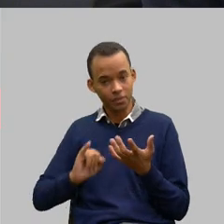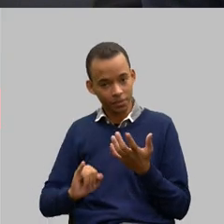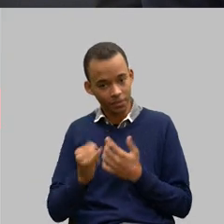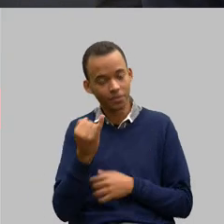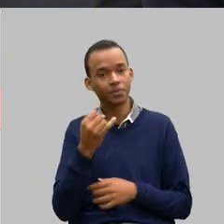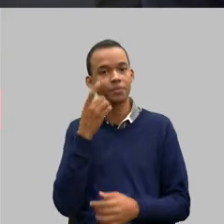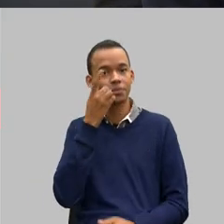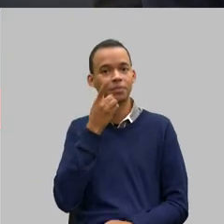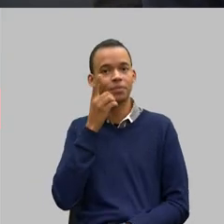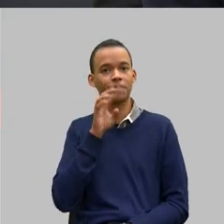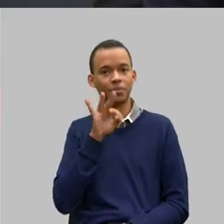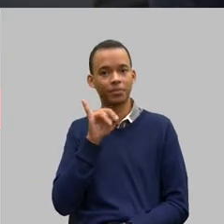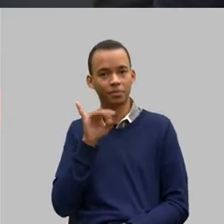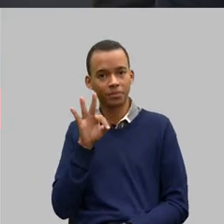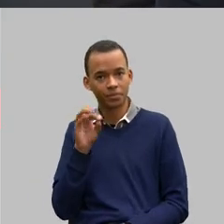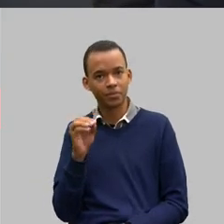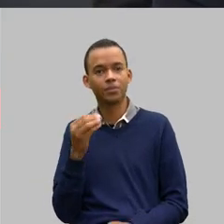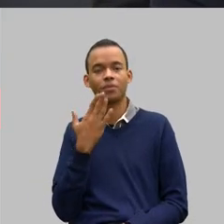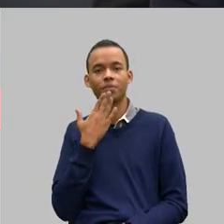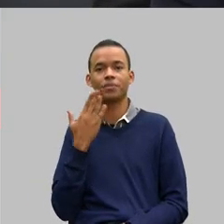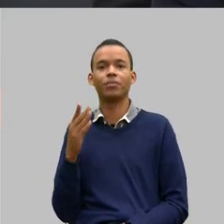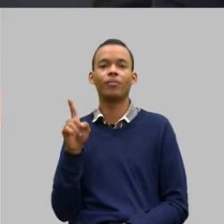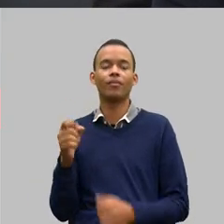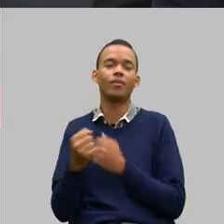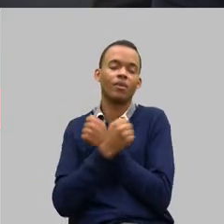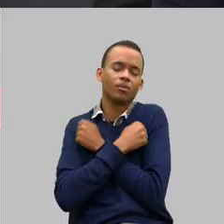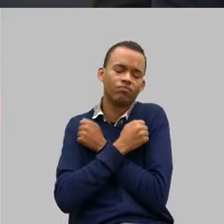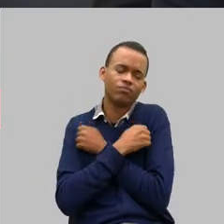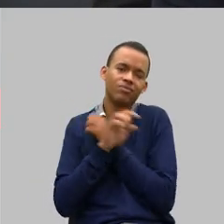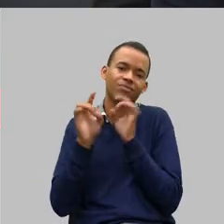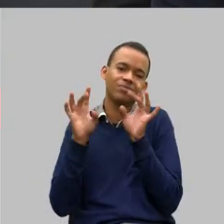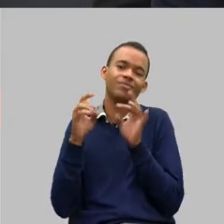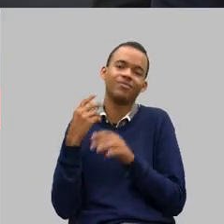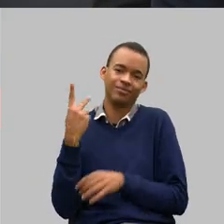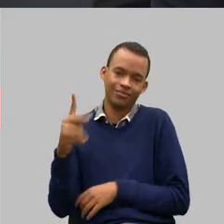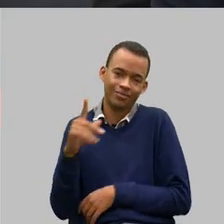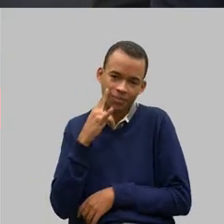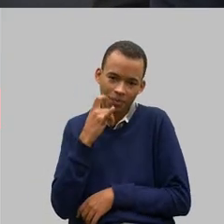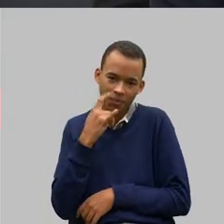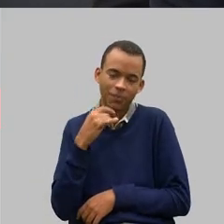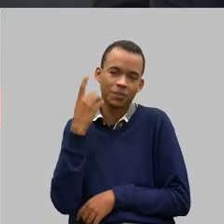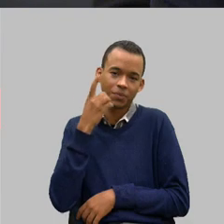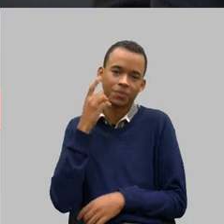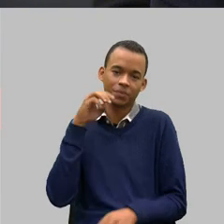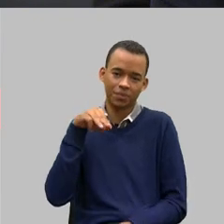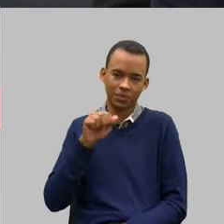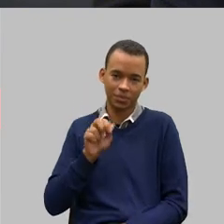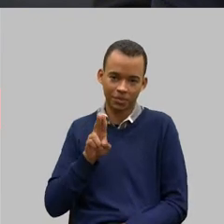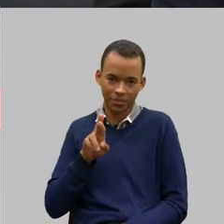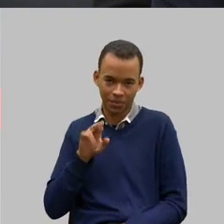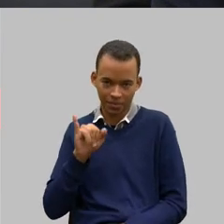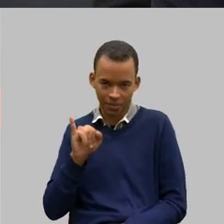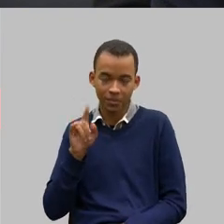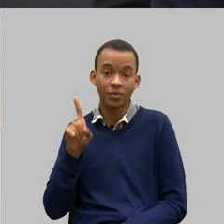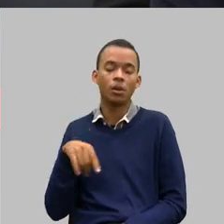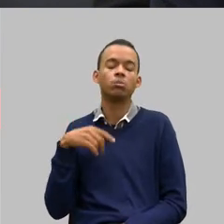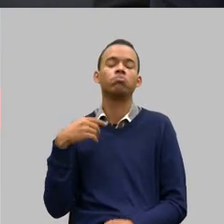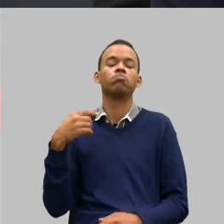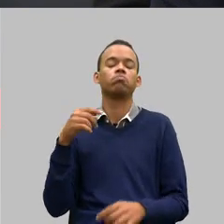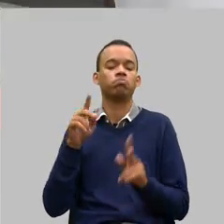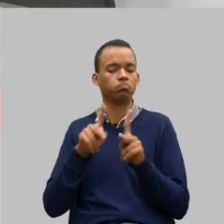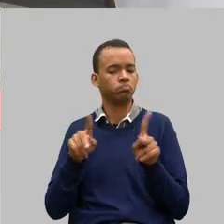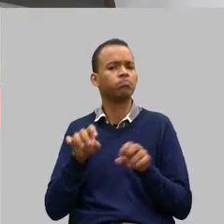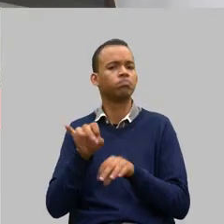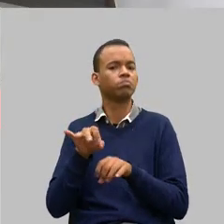e lhe pedir para mandar um abraço muito especial ao seu pai Deputado Maui é um professor da política e da boa